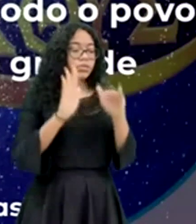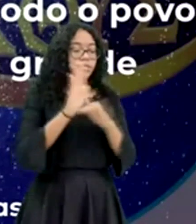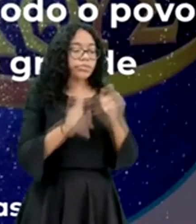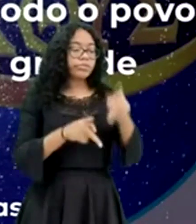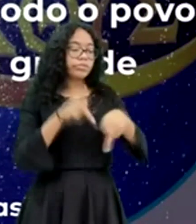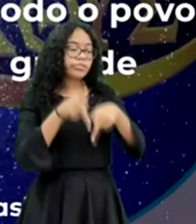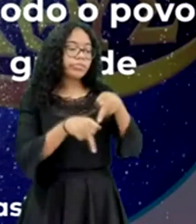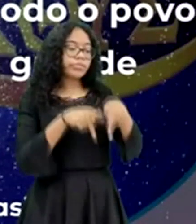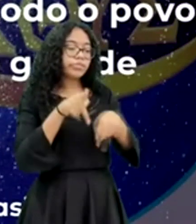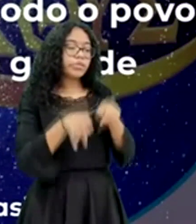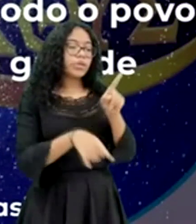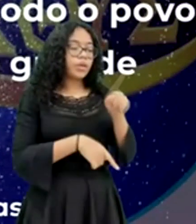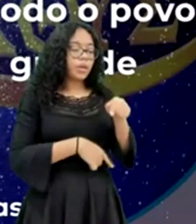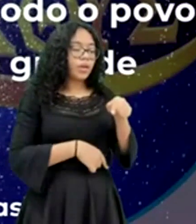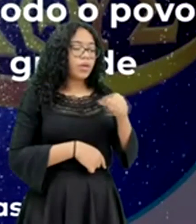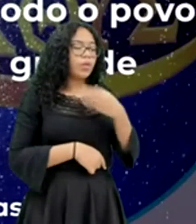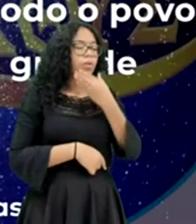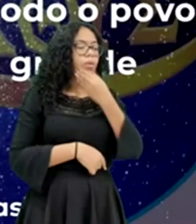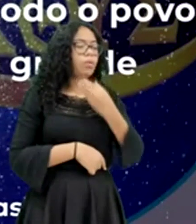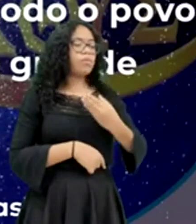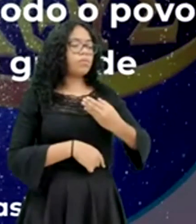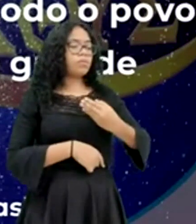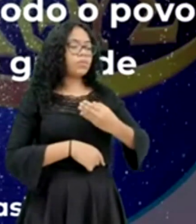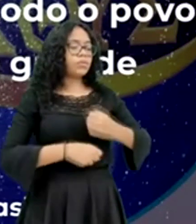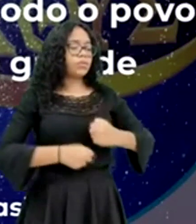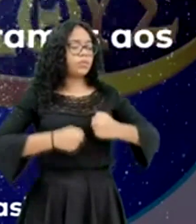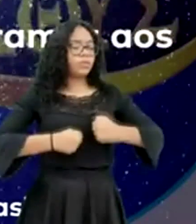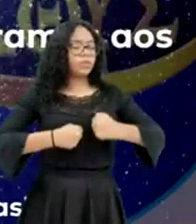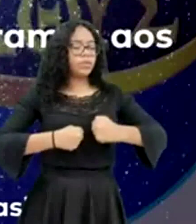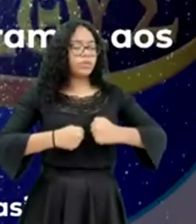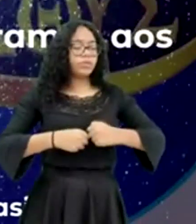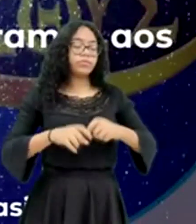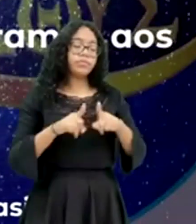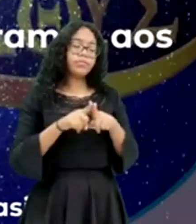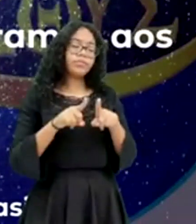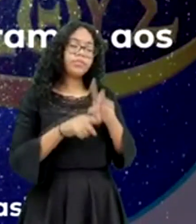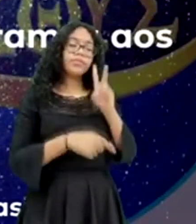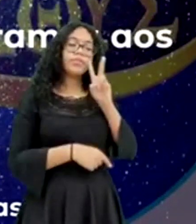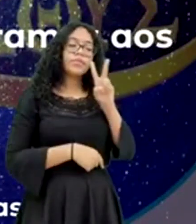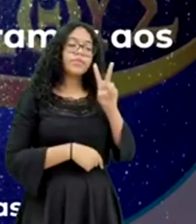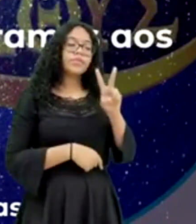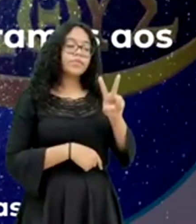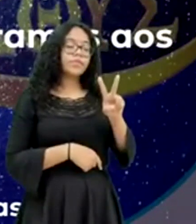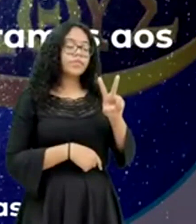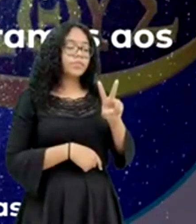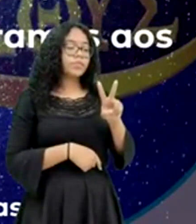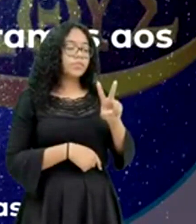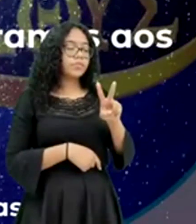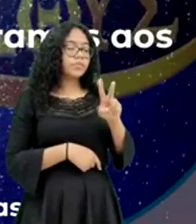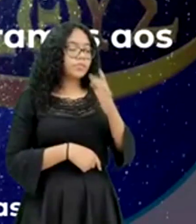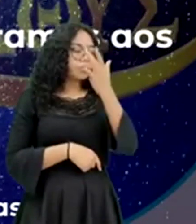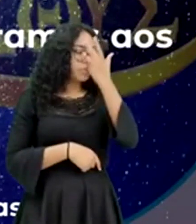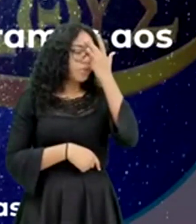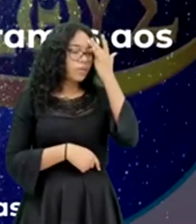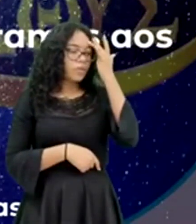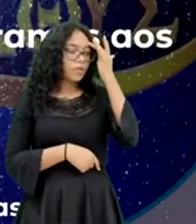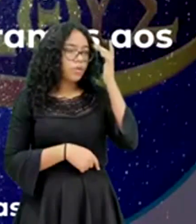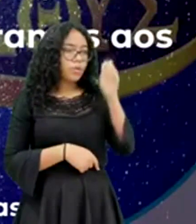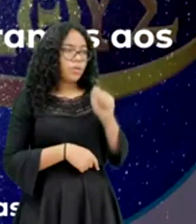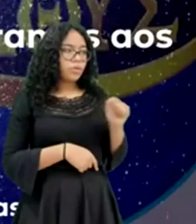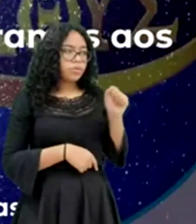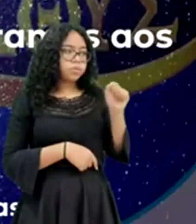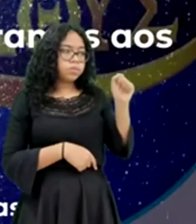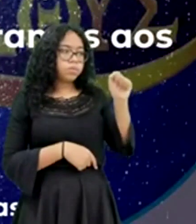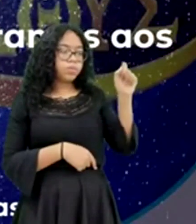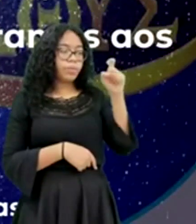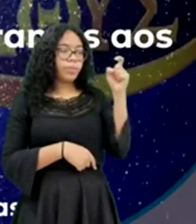nela são homens de grande estatura. Também vimos ali gigantes, os filhos de Anak, que são